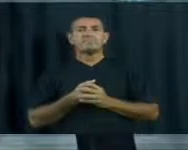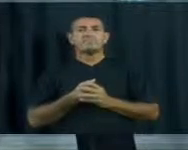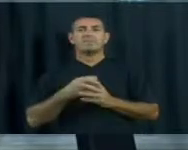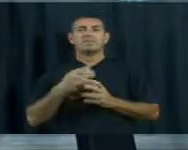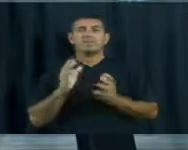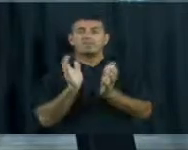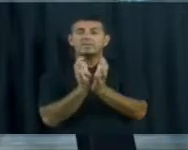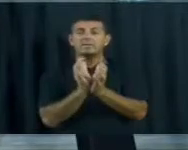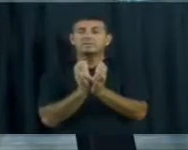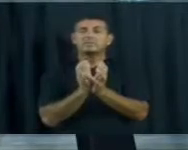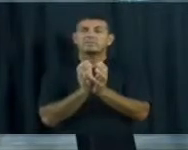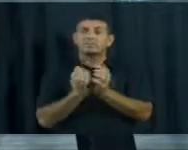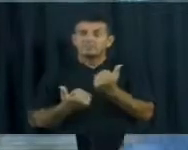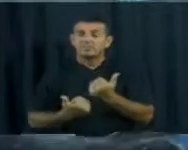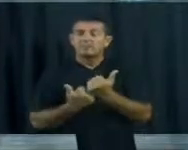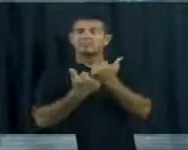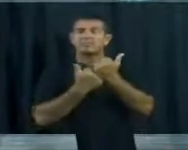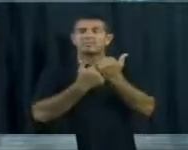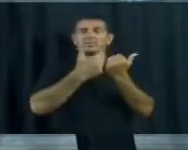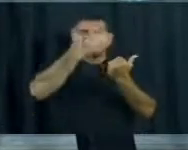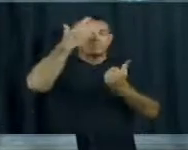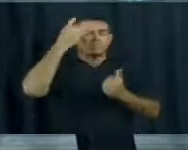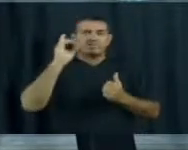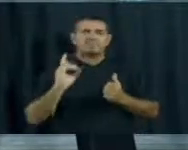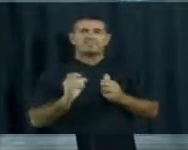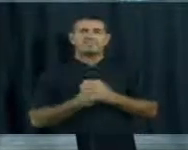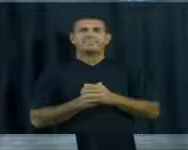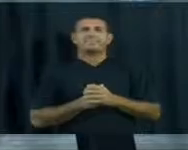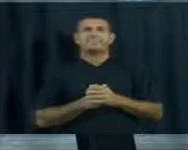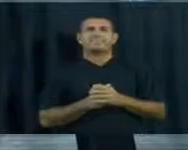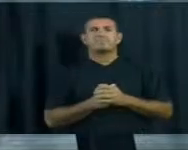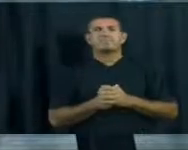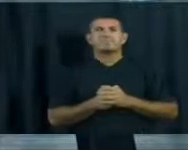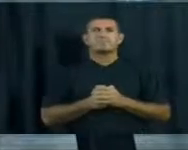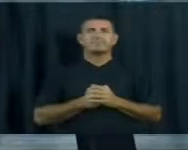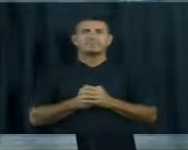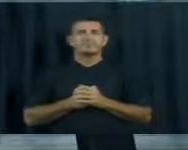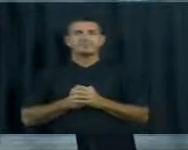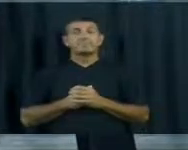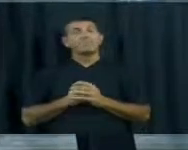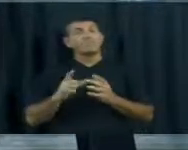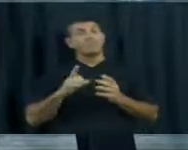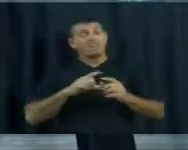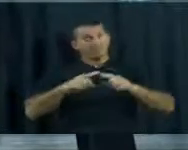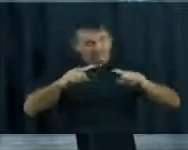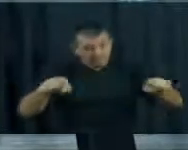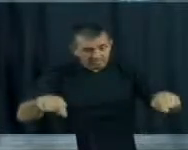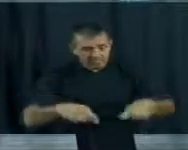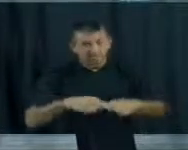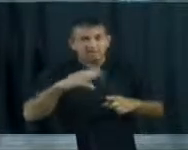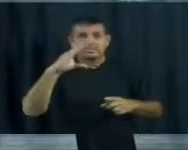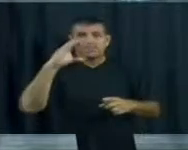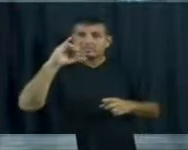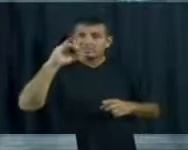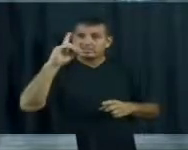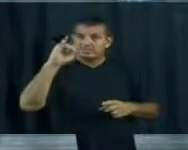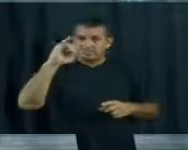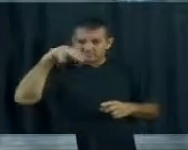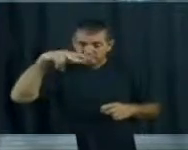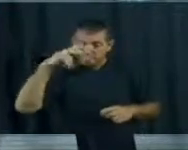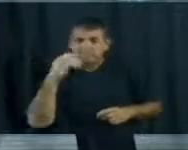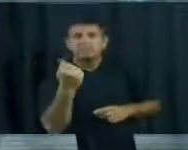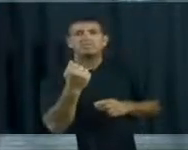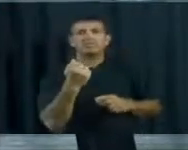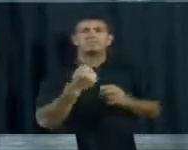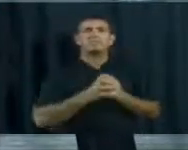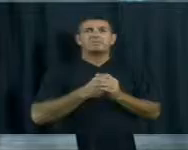Família Deficiente, a gente tem também, não com relação à deficiência, mas a gente tem o Lar da Cidinha, que foca a mobilidade